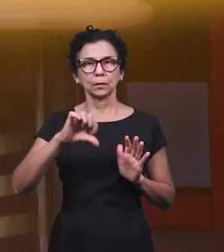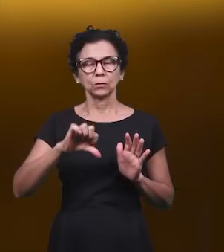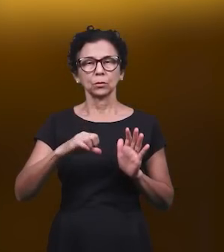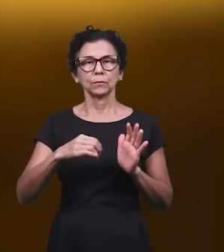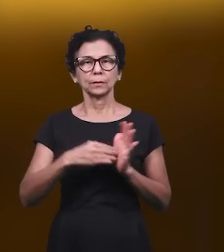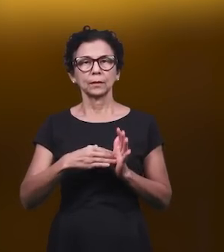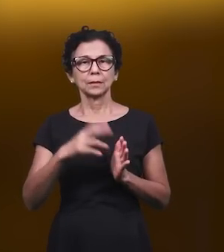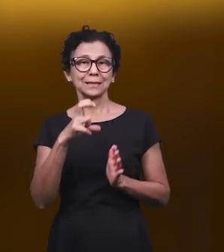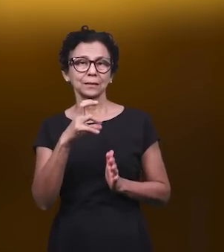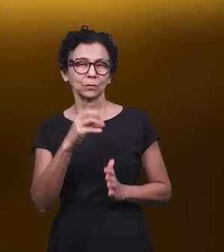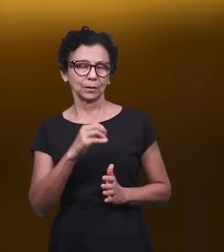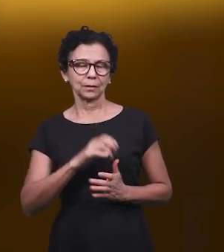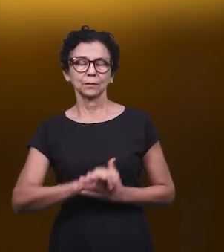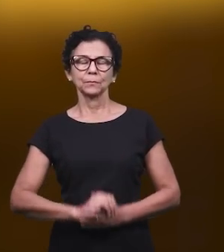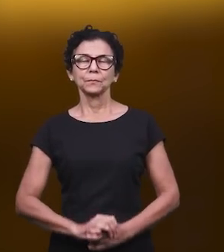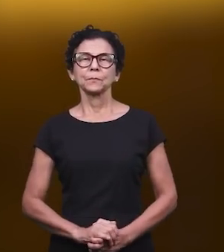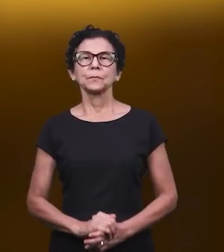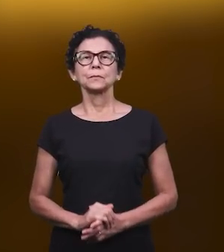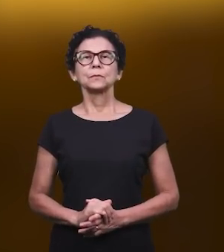que diz assim: